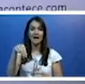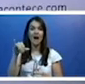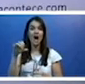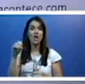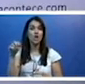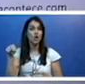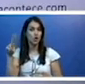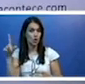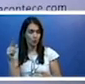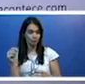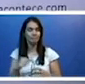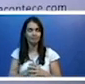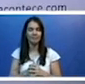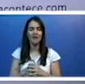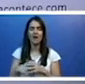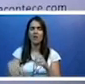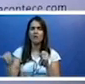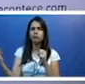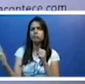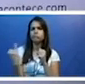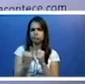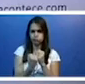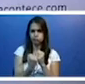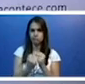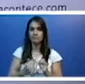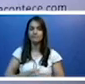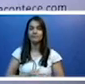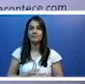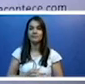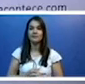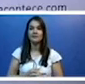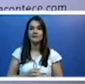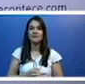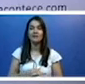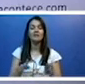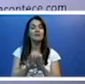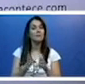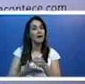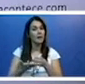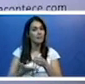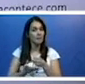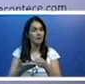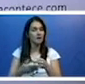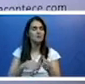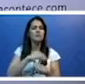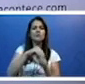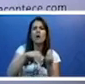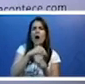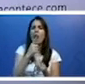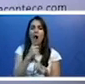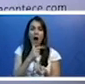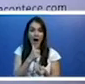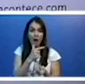As bases também são chamadas de hidróxidos, quando dissolvidas em água. Elas originam um